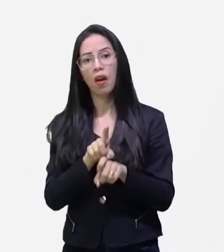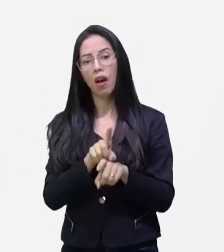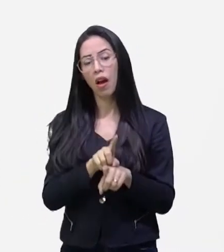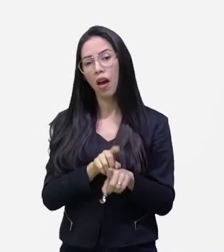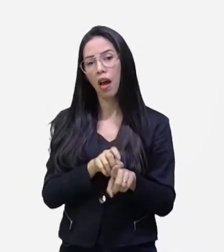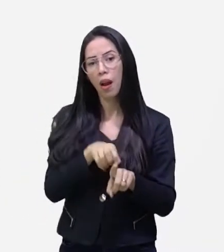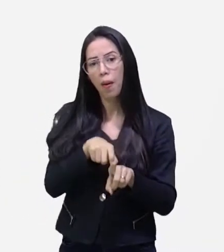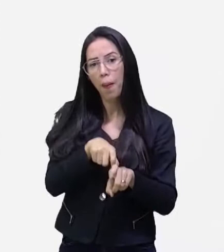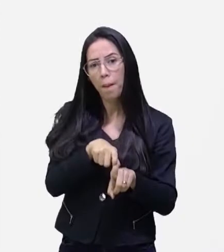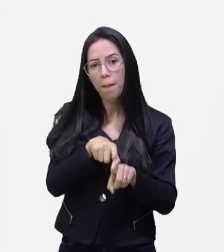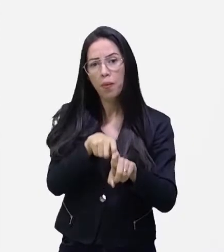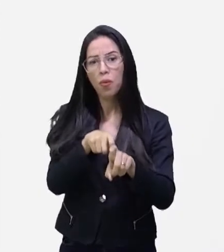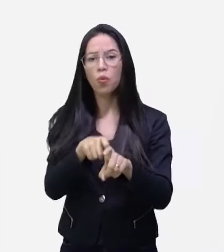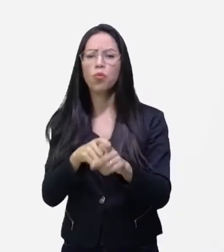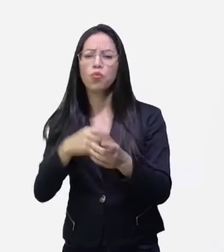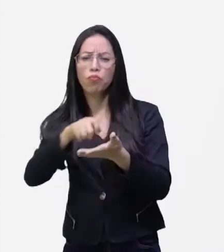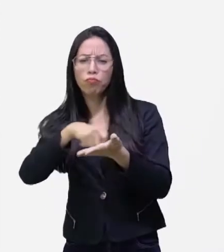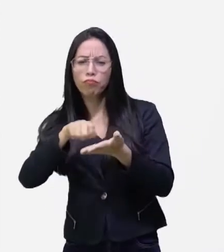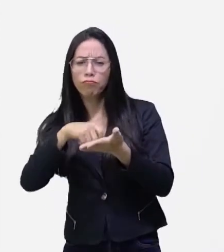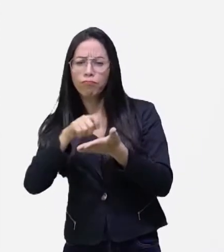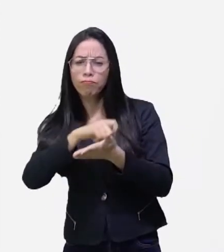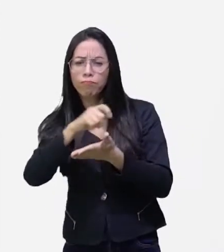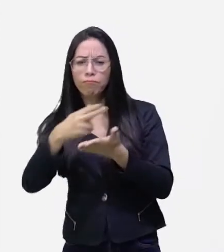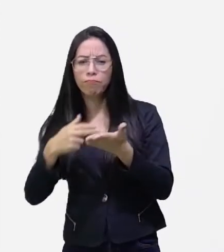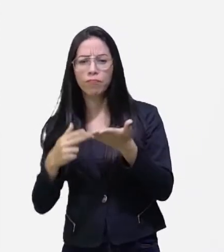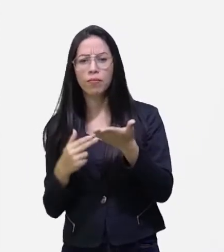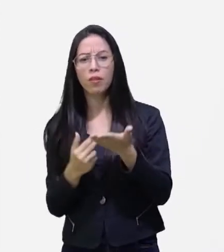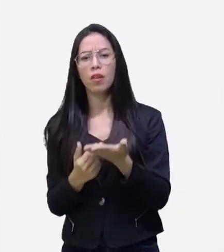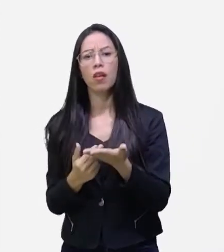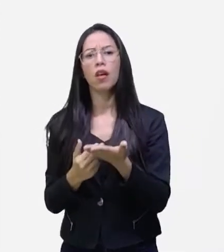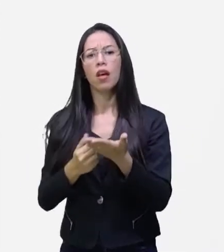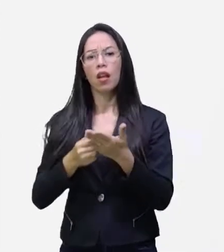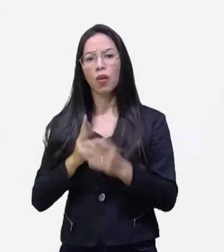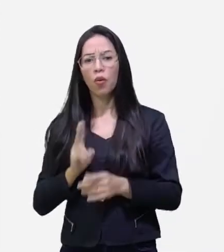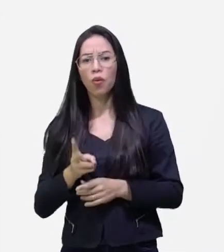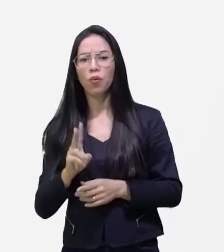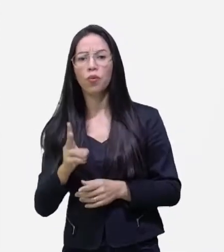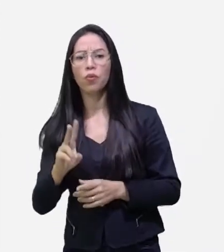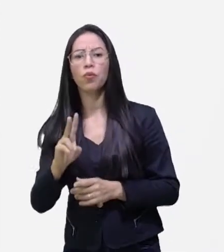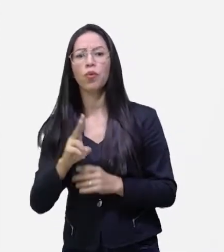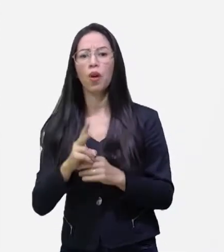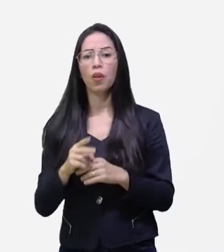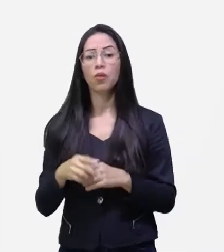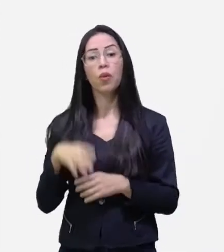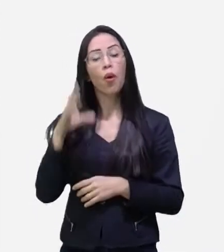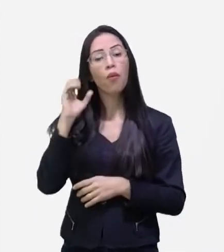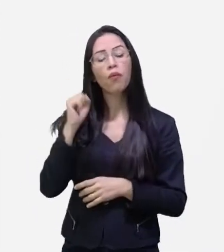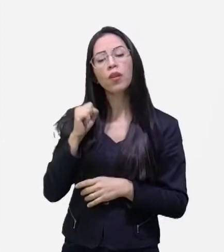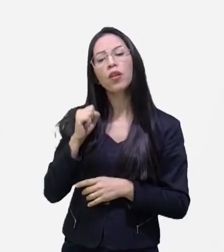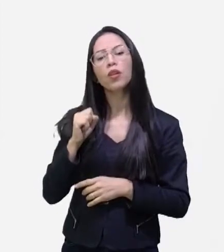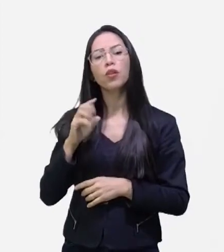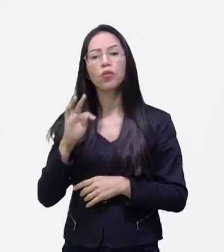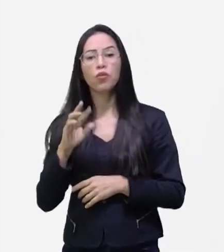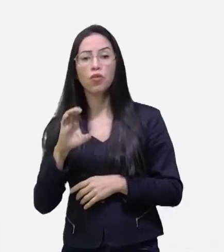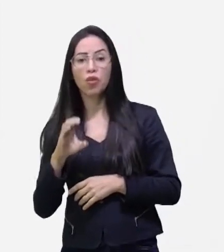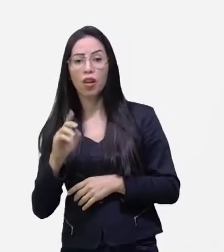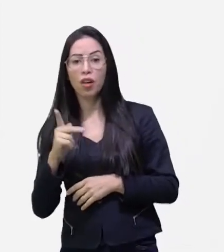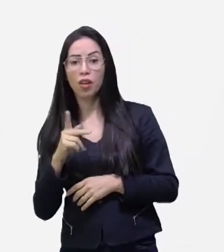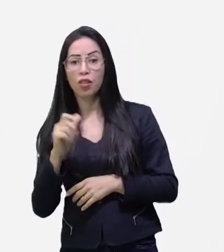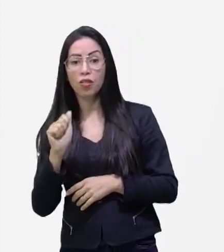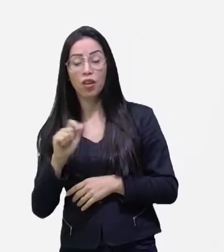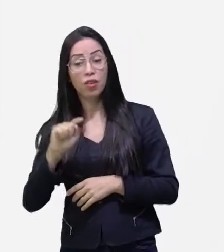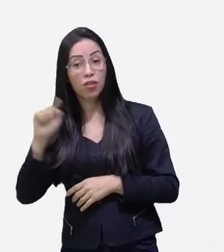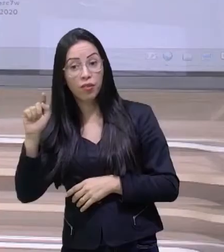assim continuaram sem parar, desenhando e ouvindo tchá tchá tchá. Que legal! E aí, você pegou a